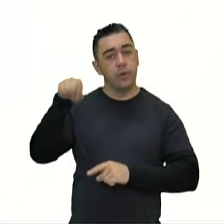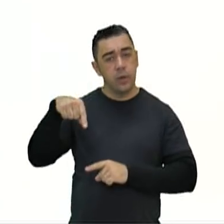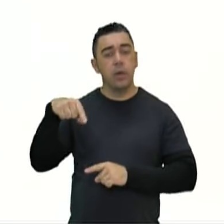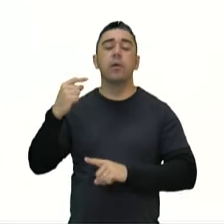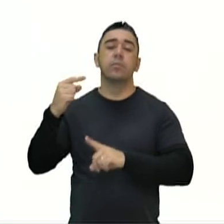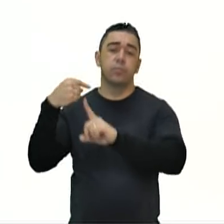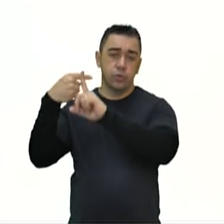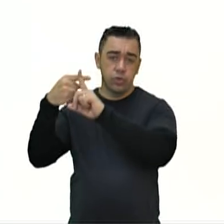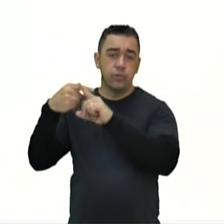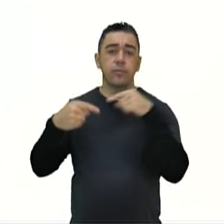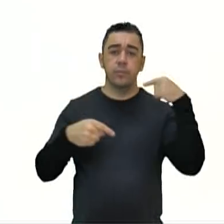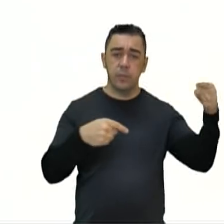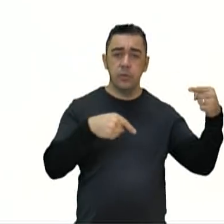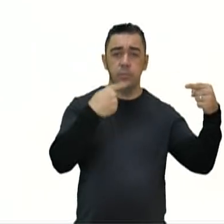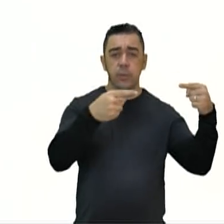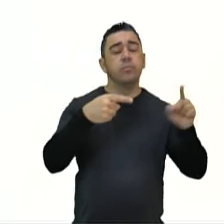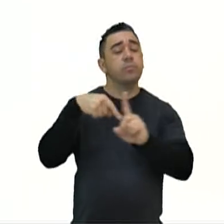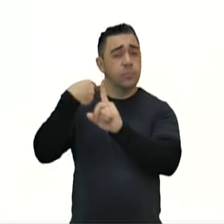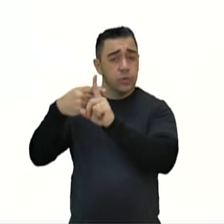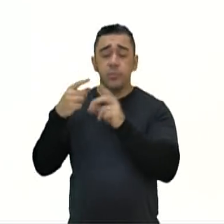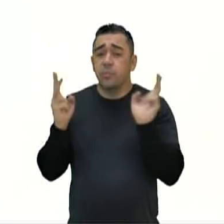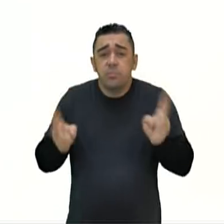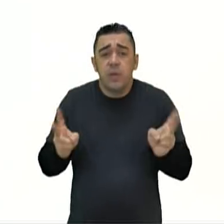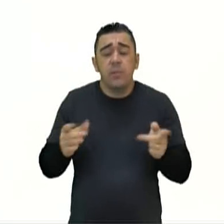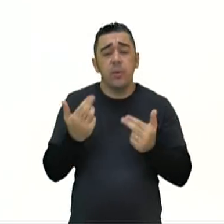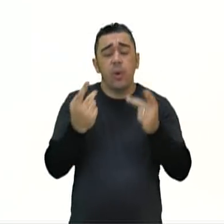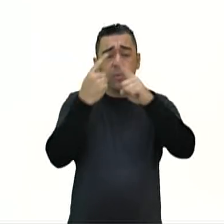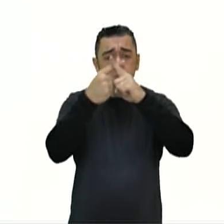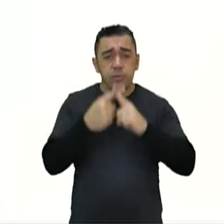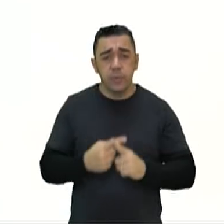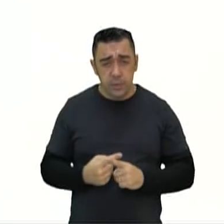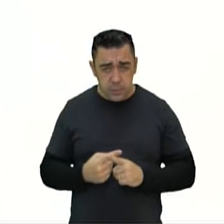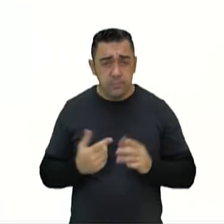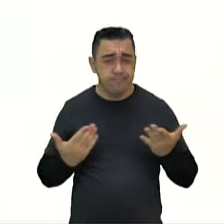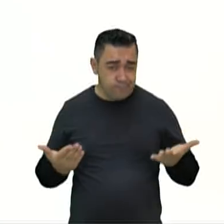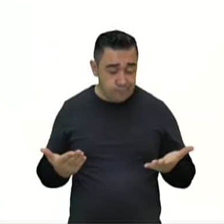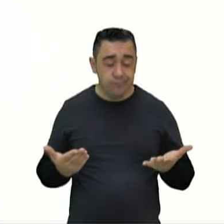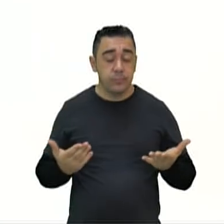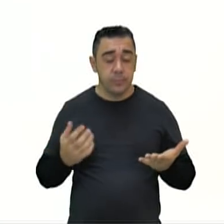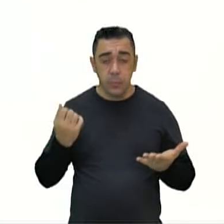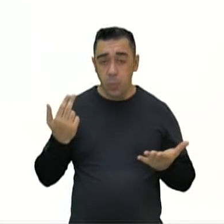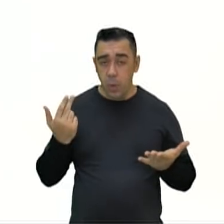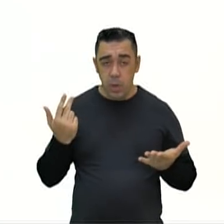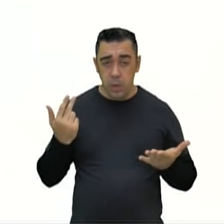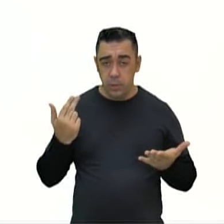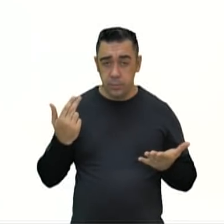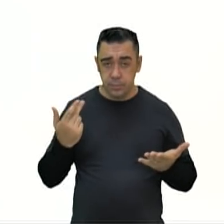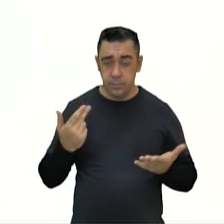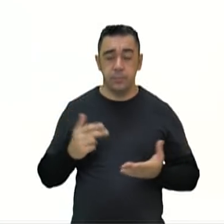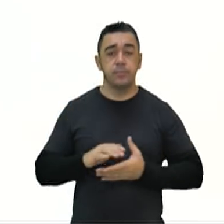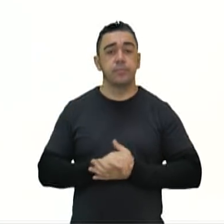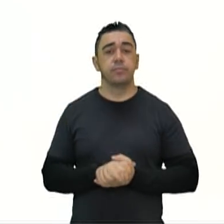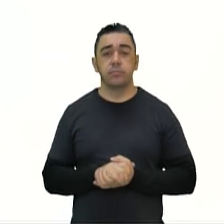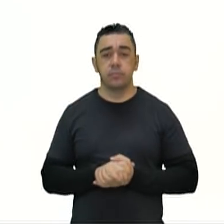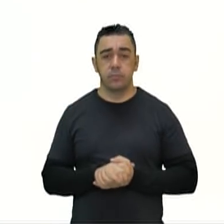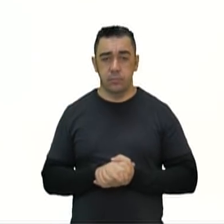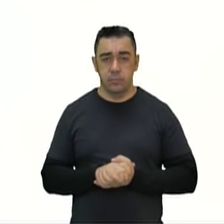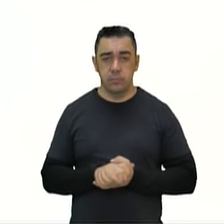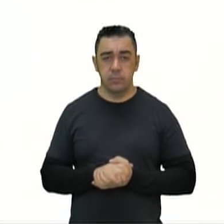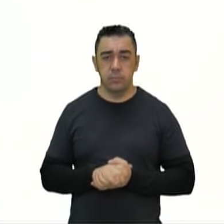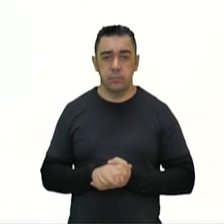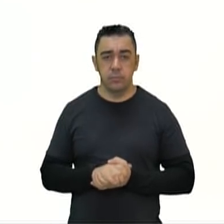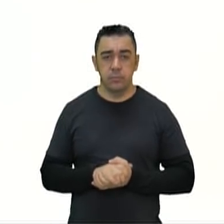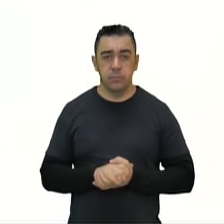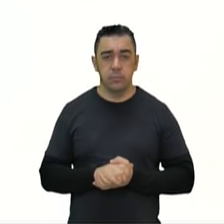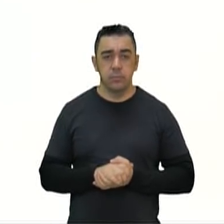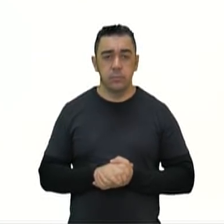positivo. A mesma regra da multiplicação. Mais e mais, positivo, menos e menos,